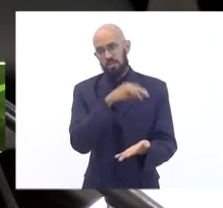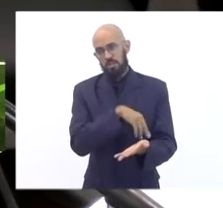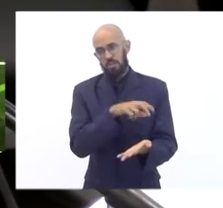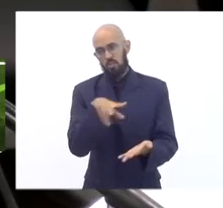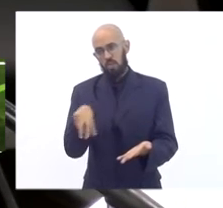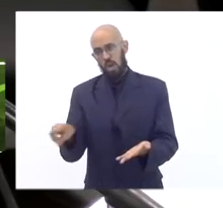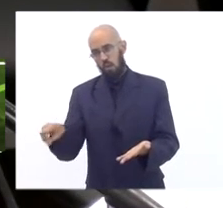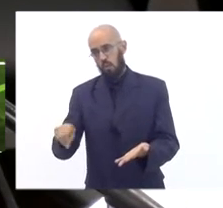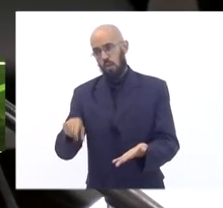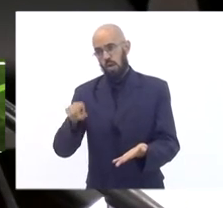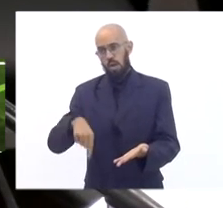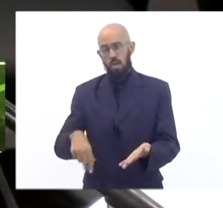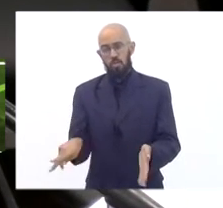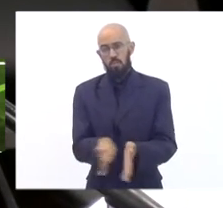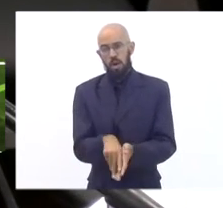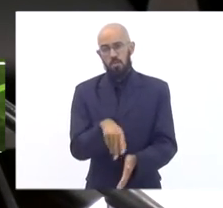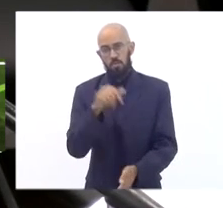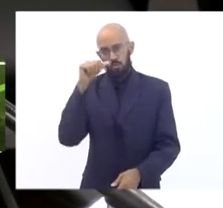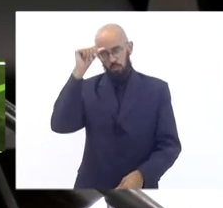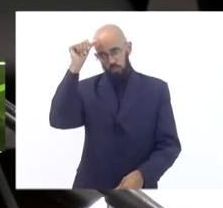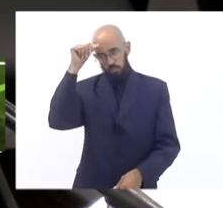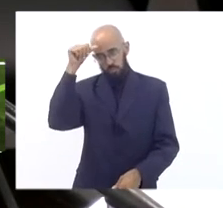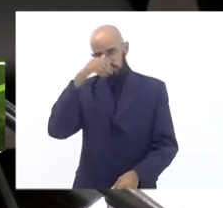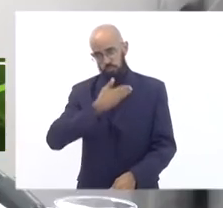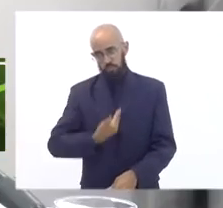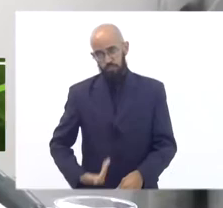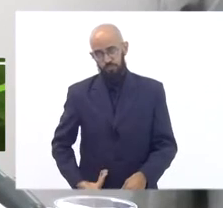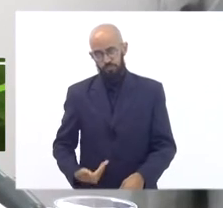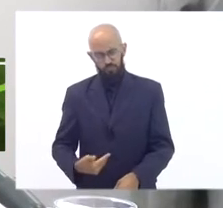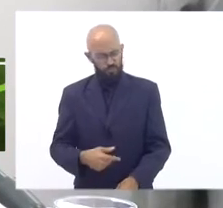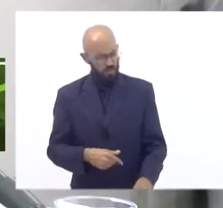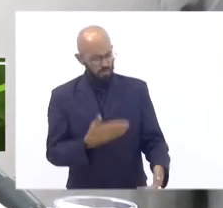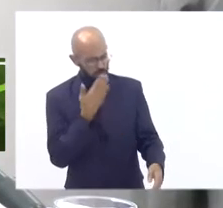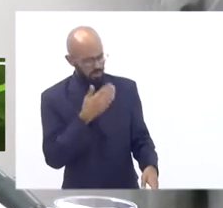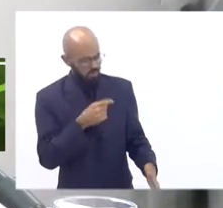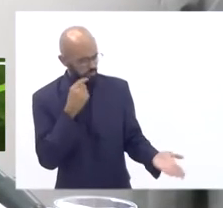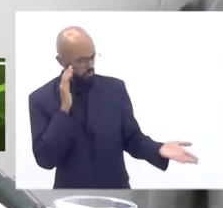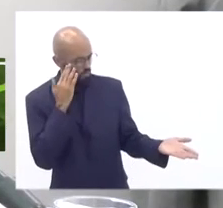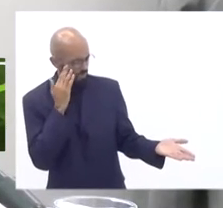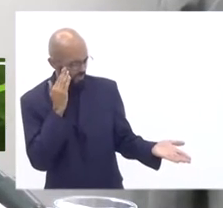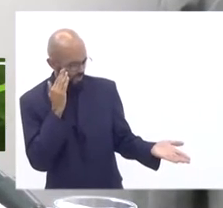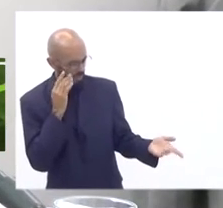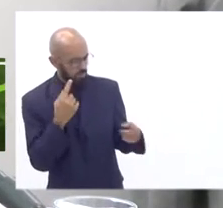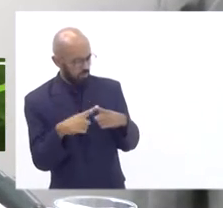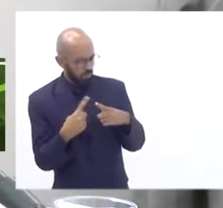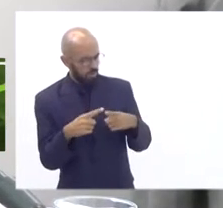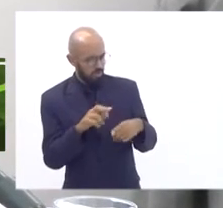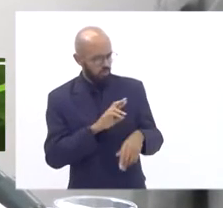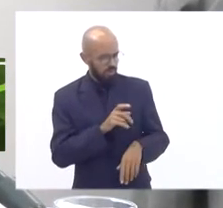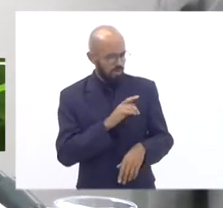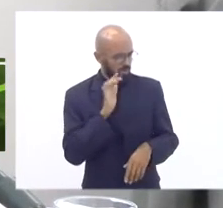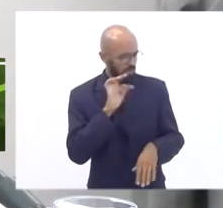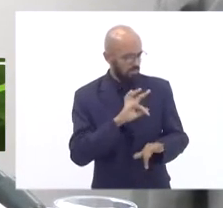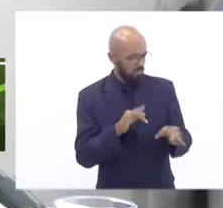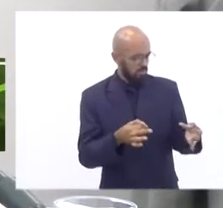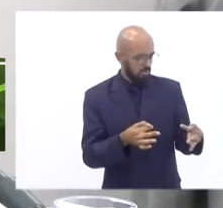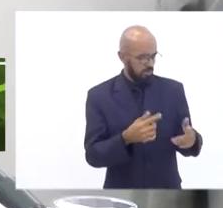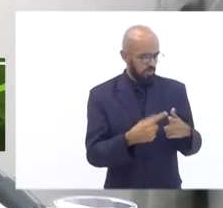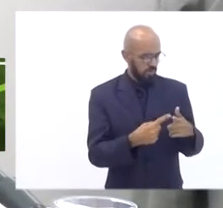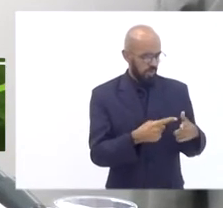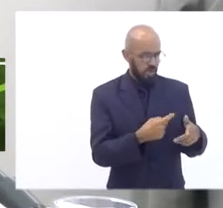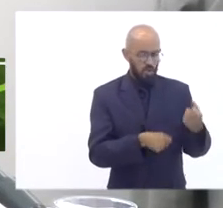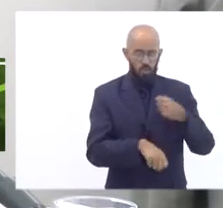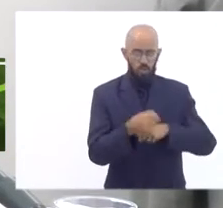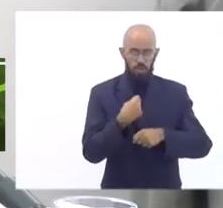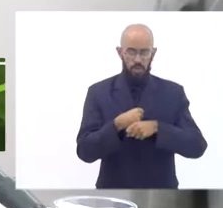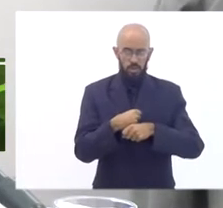o governador do Estado. Eu compreendo a minha insistência, porque esse não é um modelo trivial. É porque o seu antecessor, que embora tivesse o